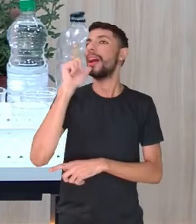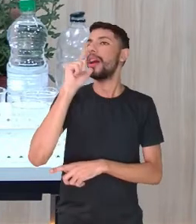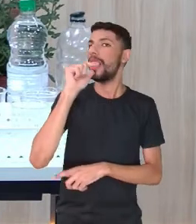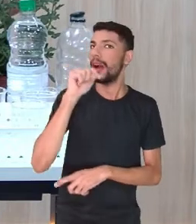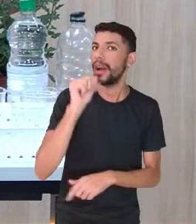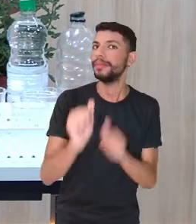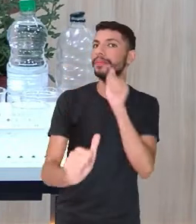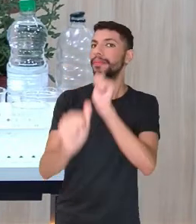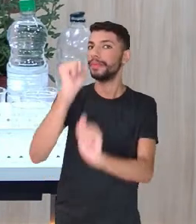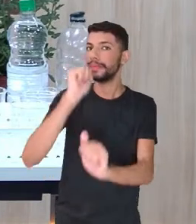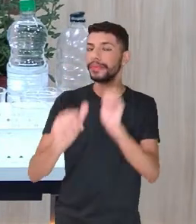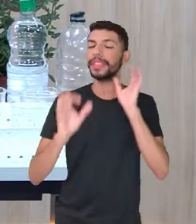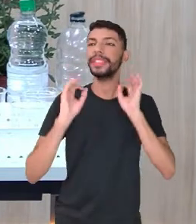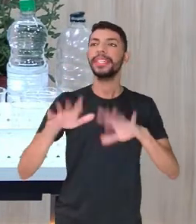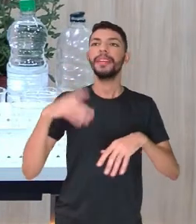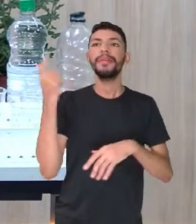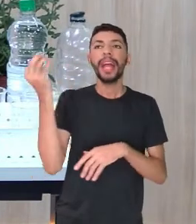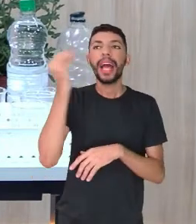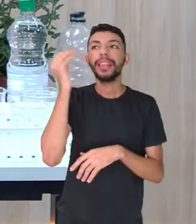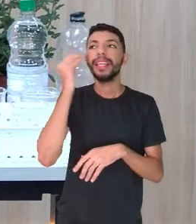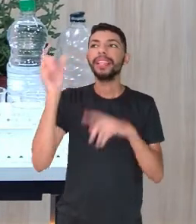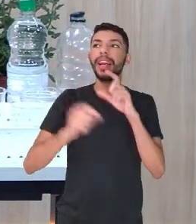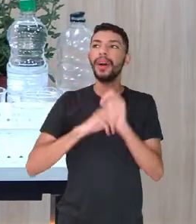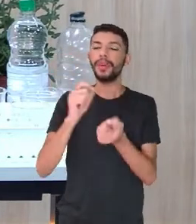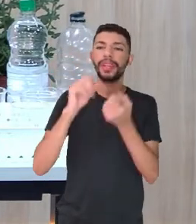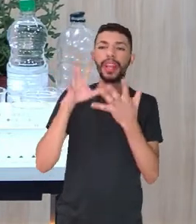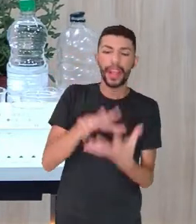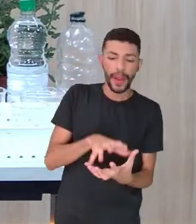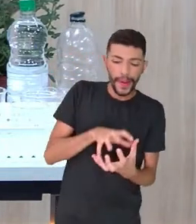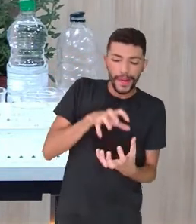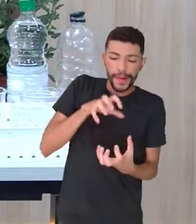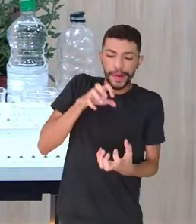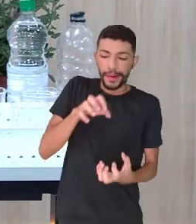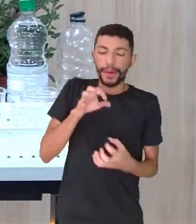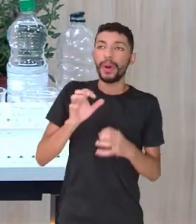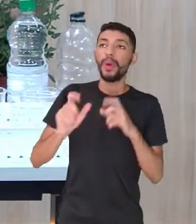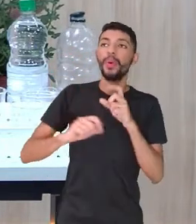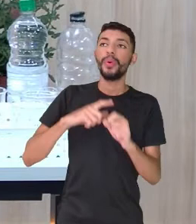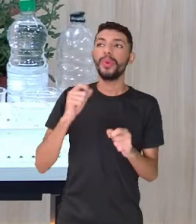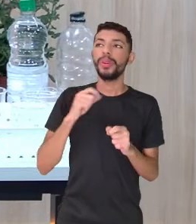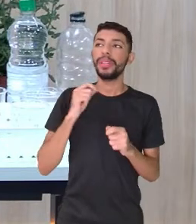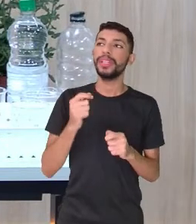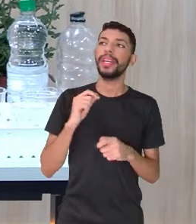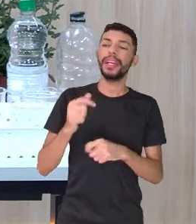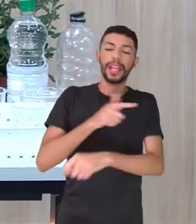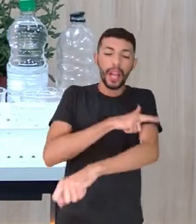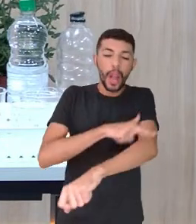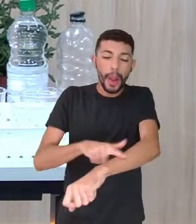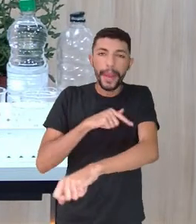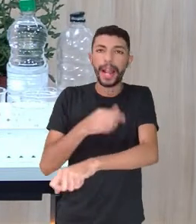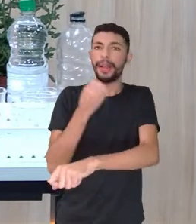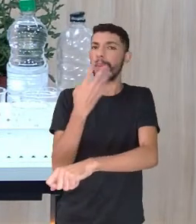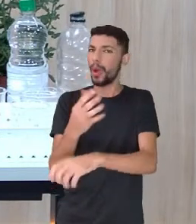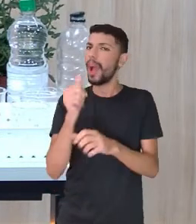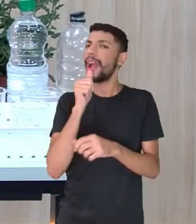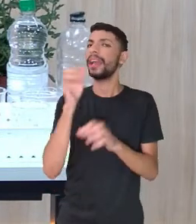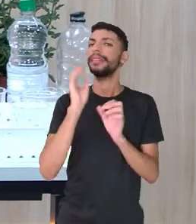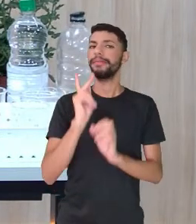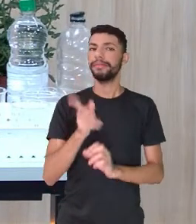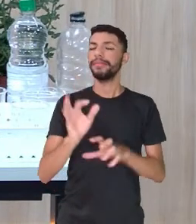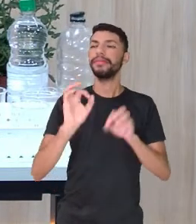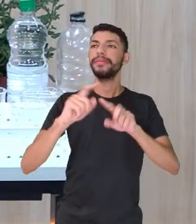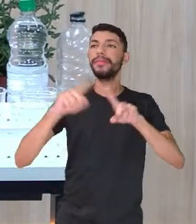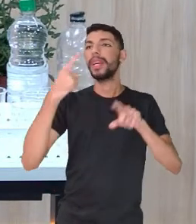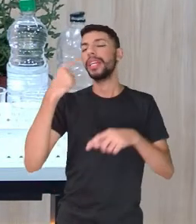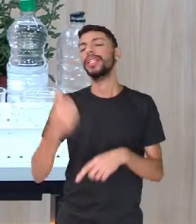é, envelhecer com rugas, mas não precisa ter essa quantidade toda. E que dá a dica aqui a vocês que bebam água não só